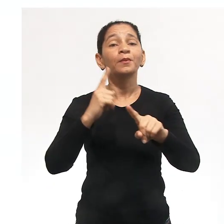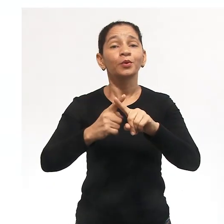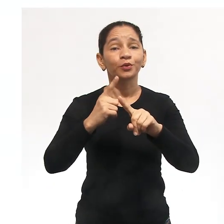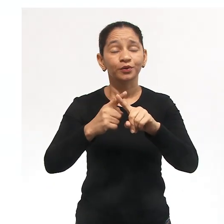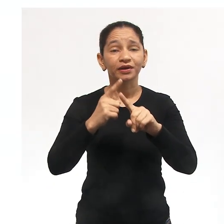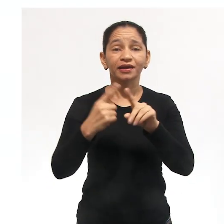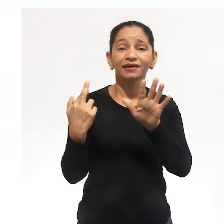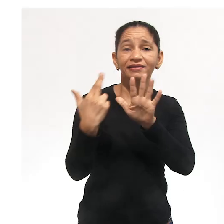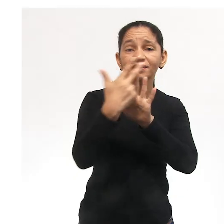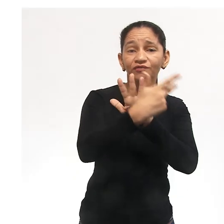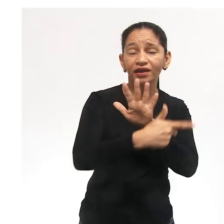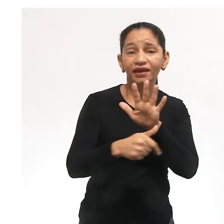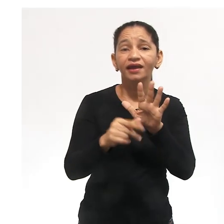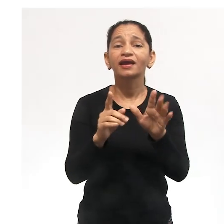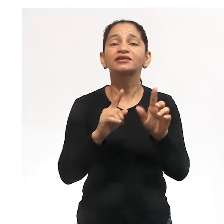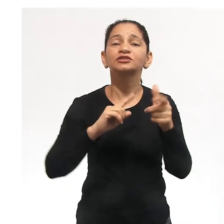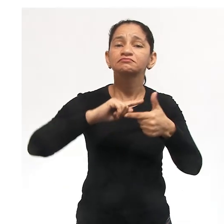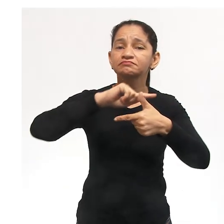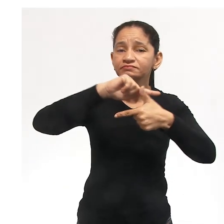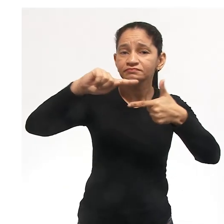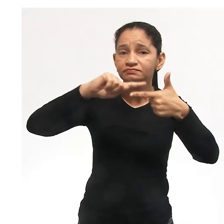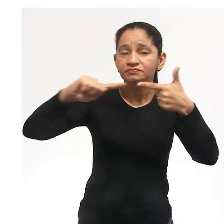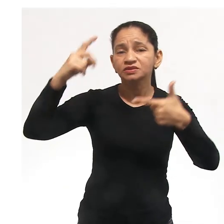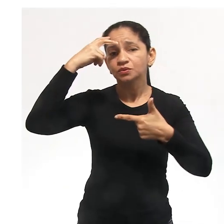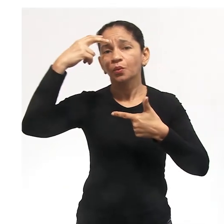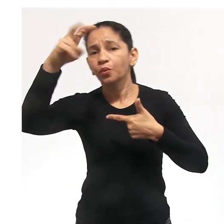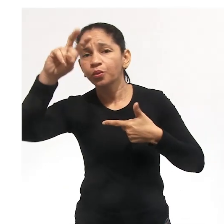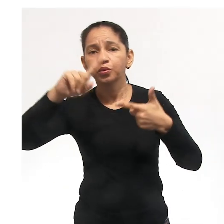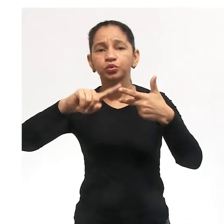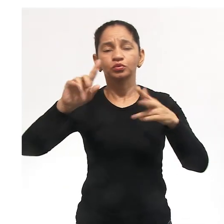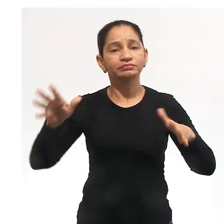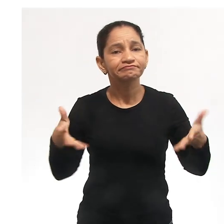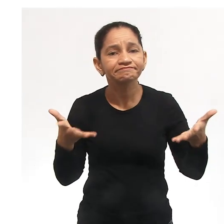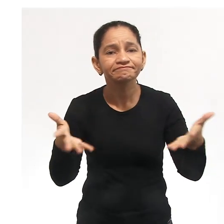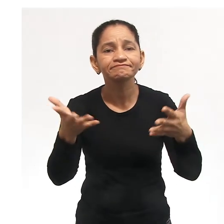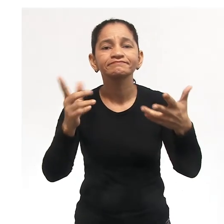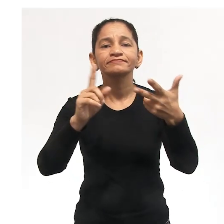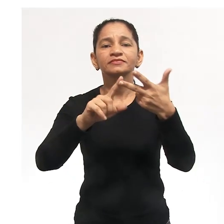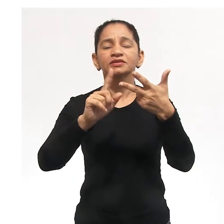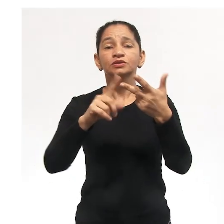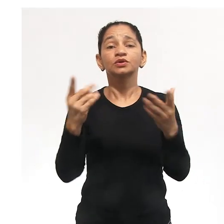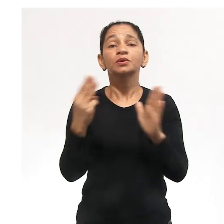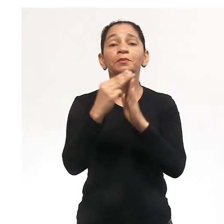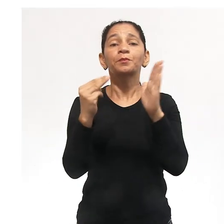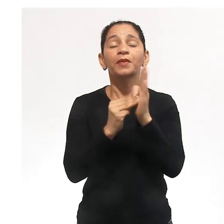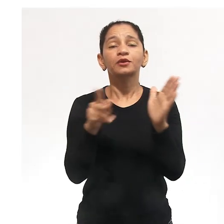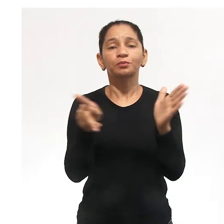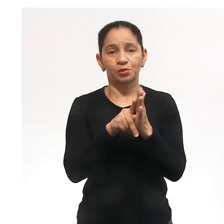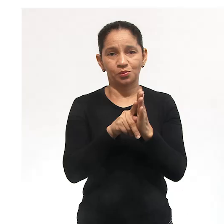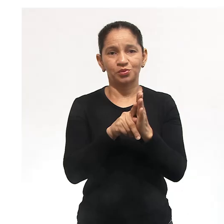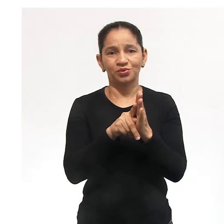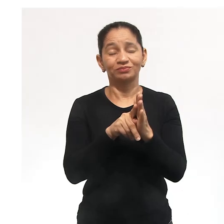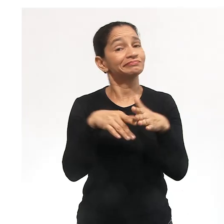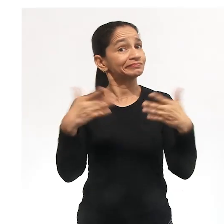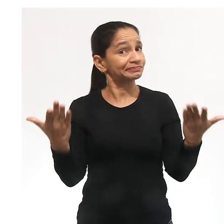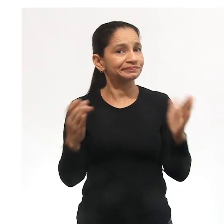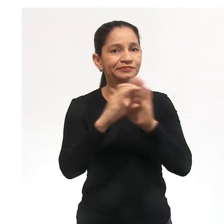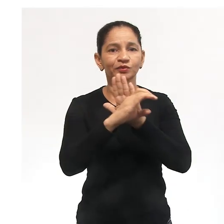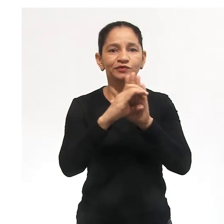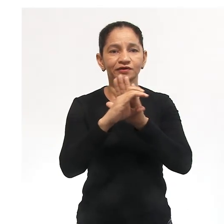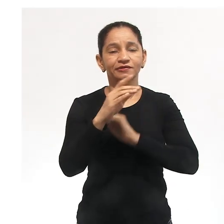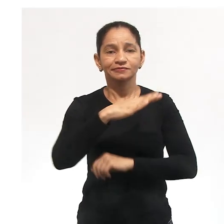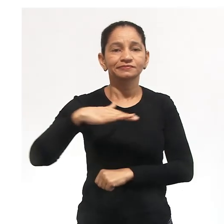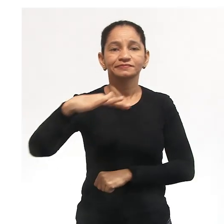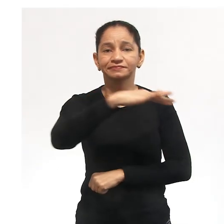que envolve muitos fatores, como, por exemplo, a cultura, a motivação e métodos de ensino. Então, aqui